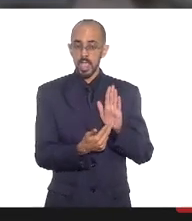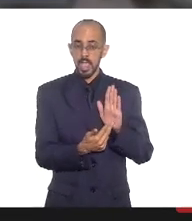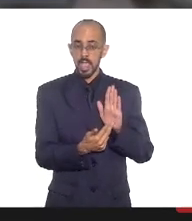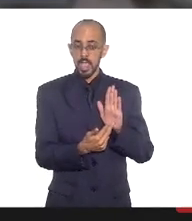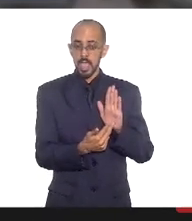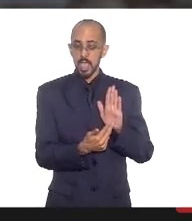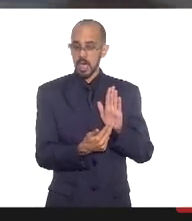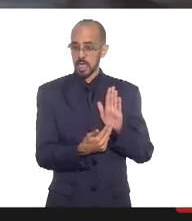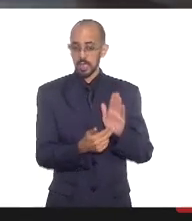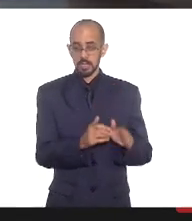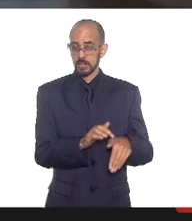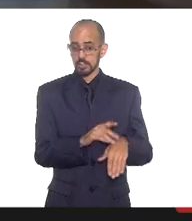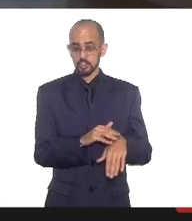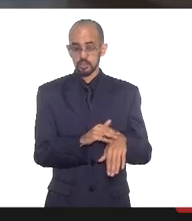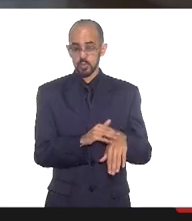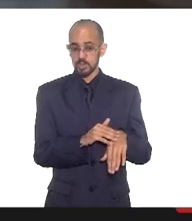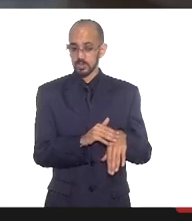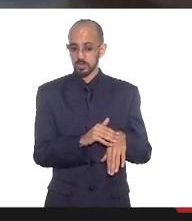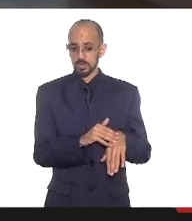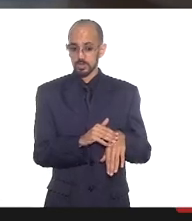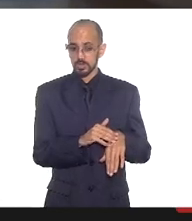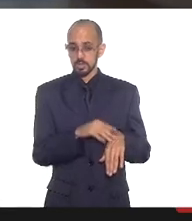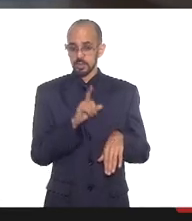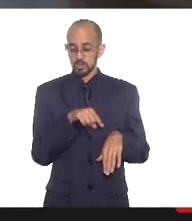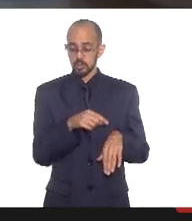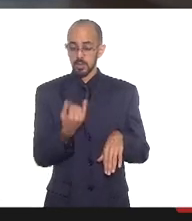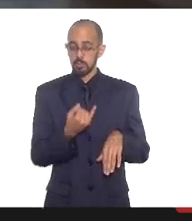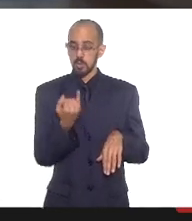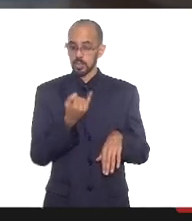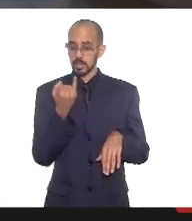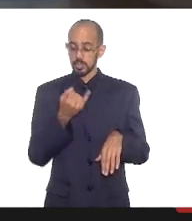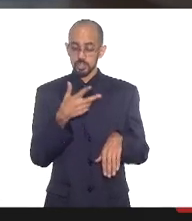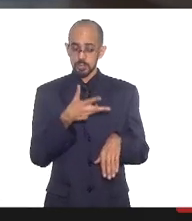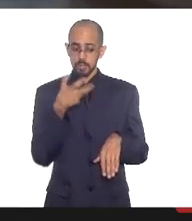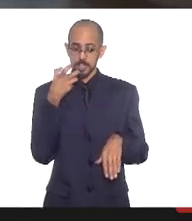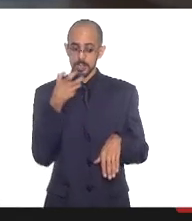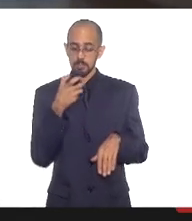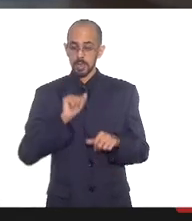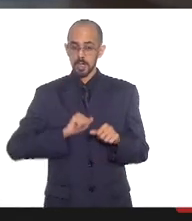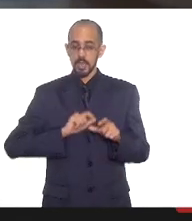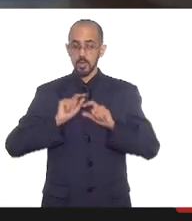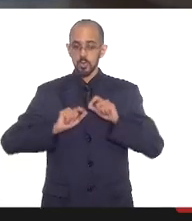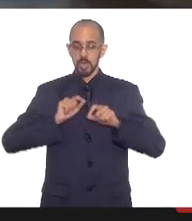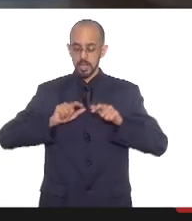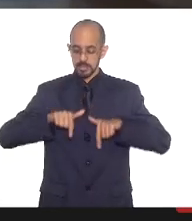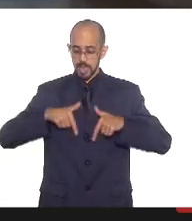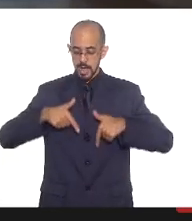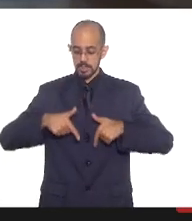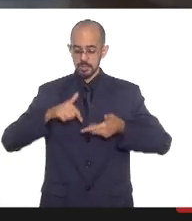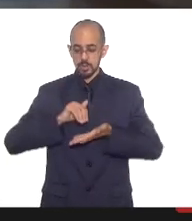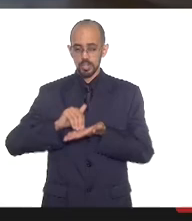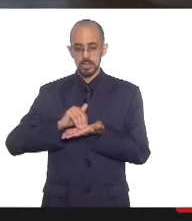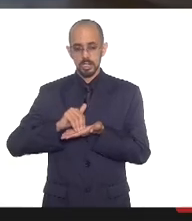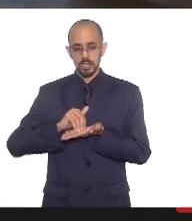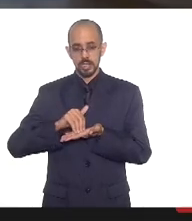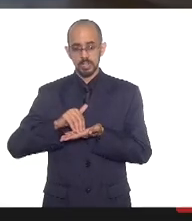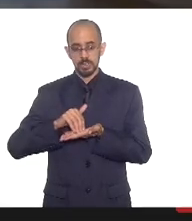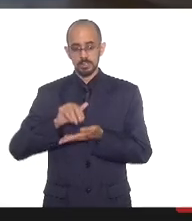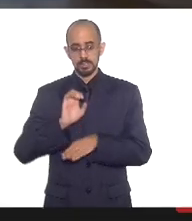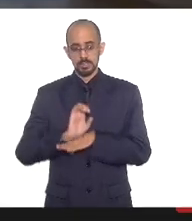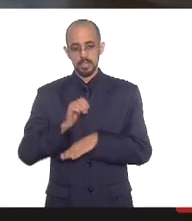muita gente isso é finalizar vulto para começar linha de ação que a secretaria de estado de saúde de forma